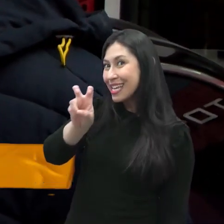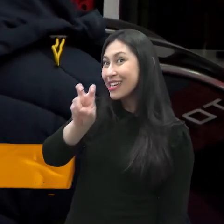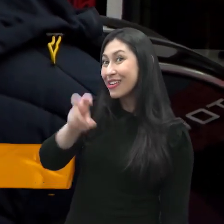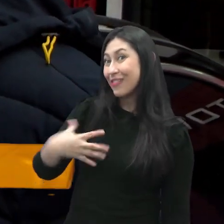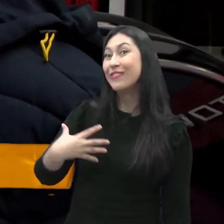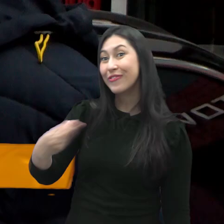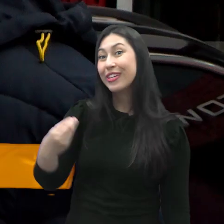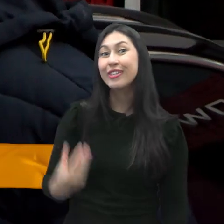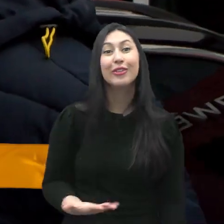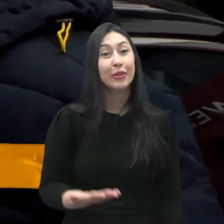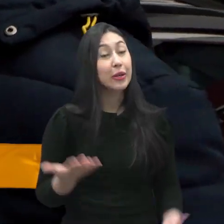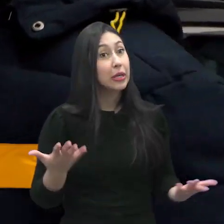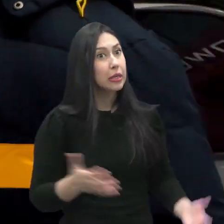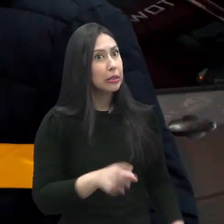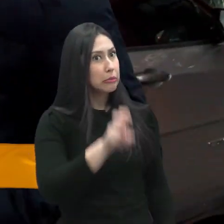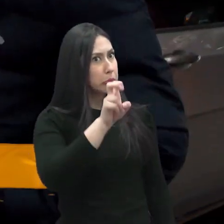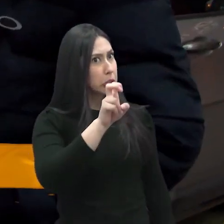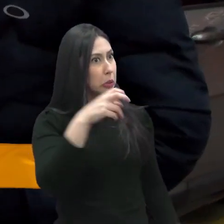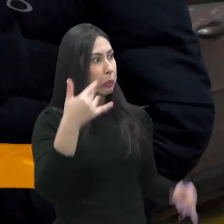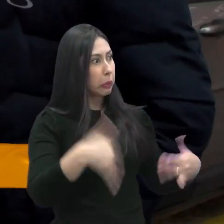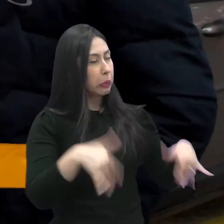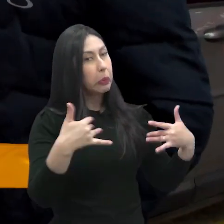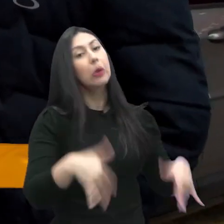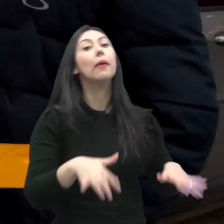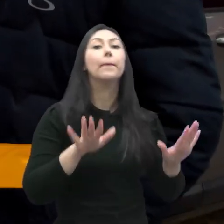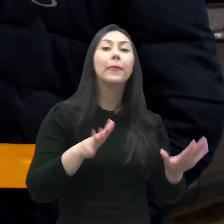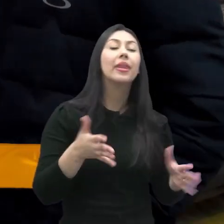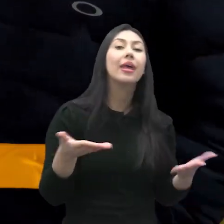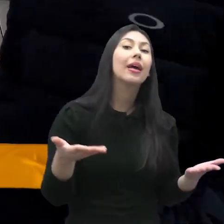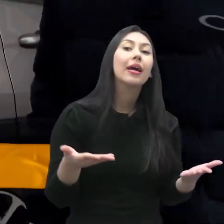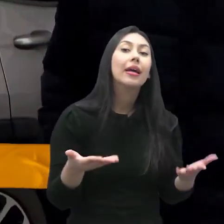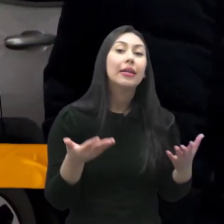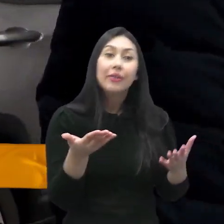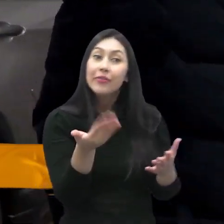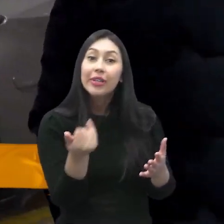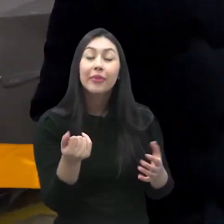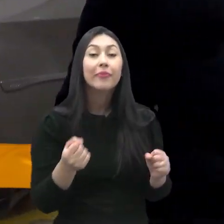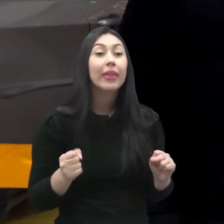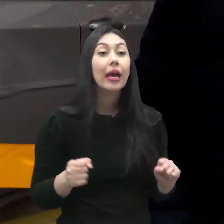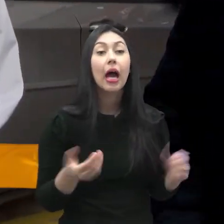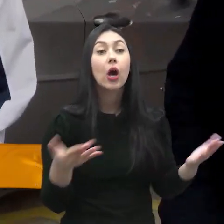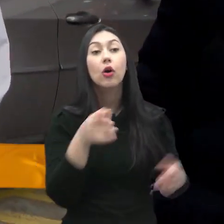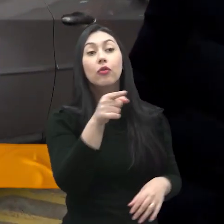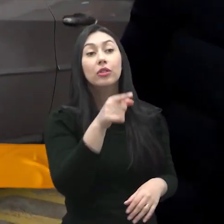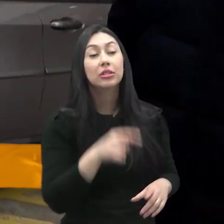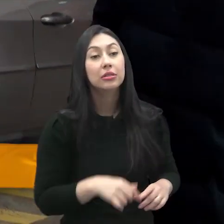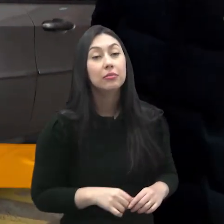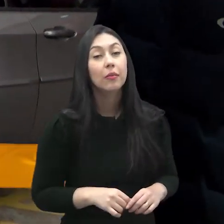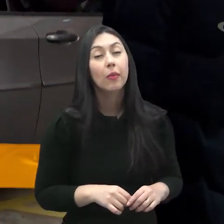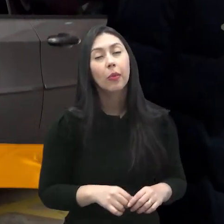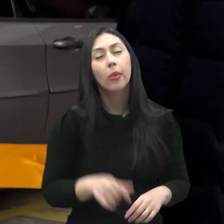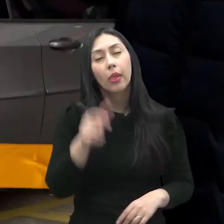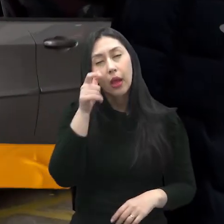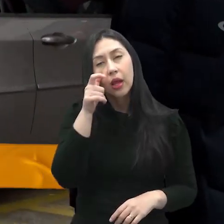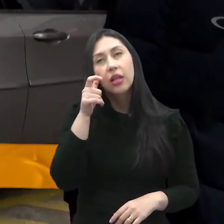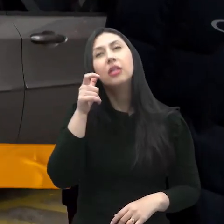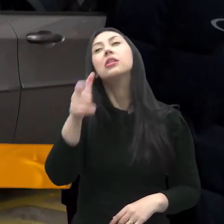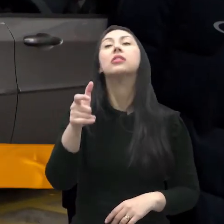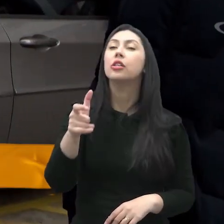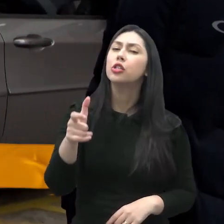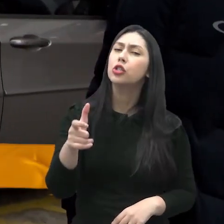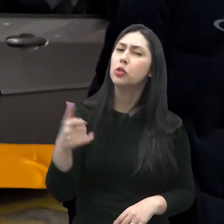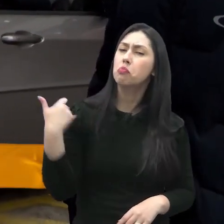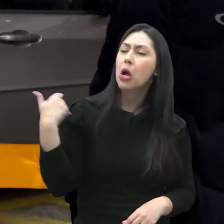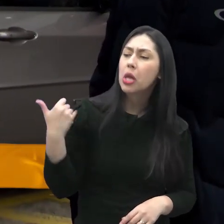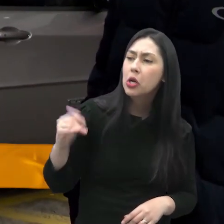mas seja o que Deus quiser, né? Quem sabe esses 5 viram um time de futebol. Vamos só chegar aqui pra cá, pro carro sair. Quero saber de você. Eu acho interessante pro